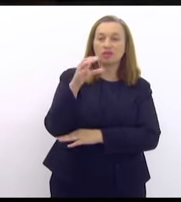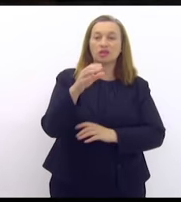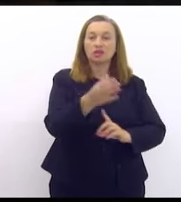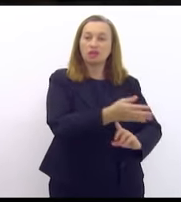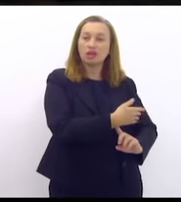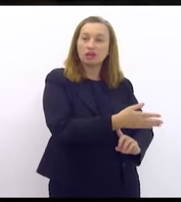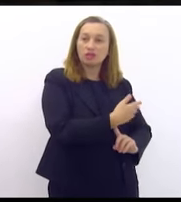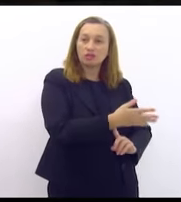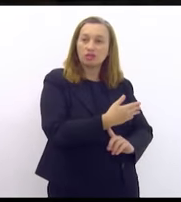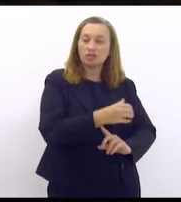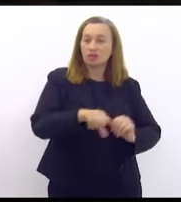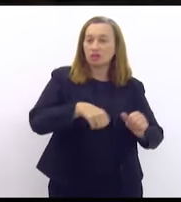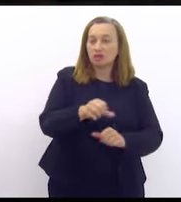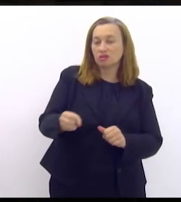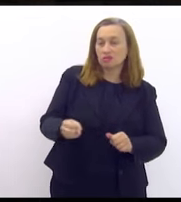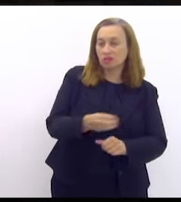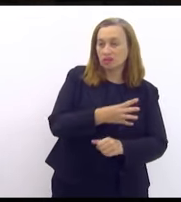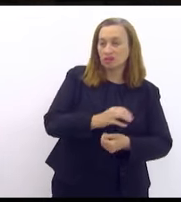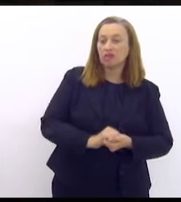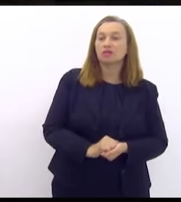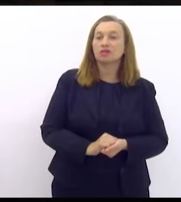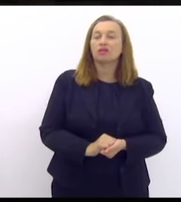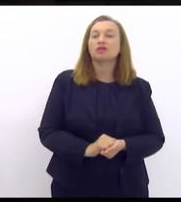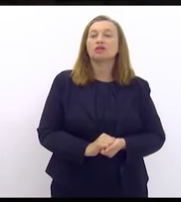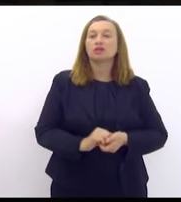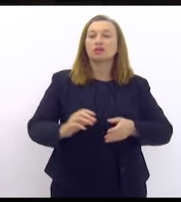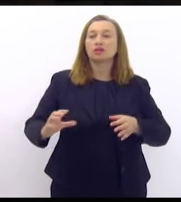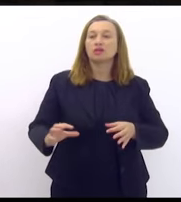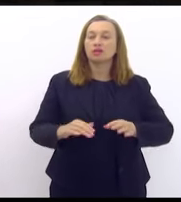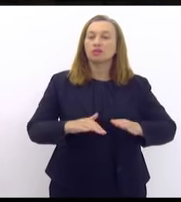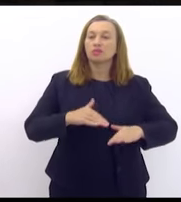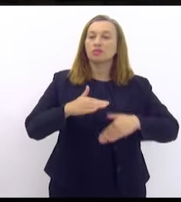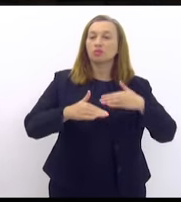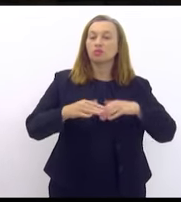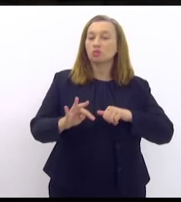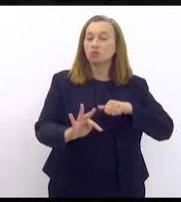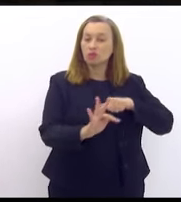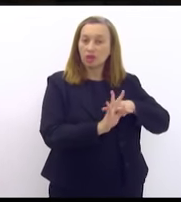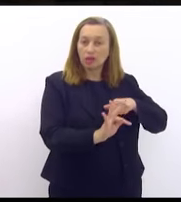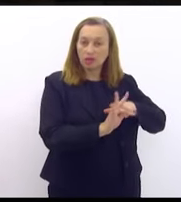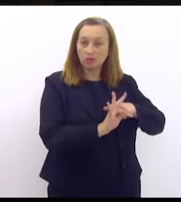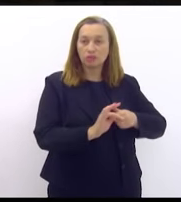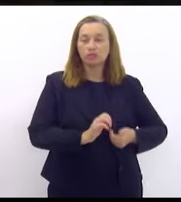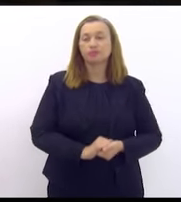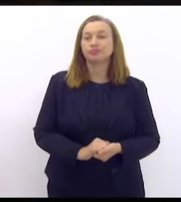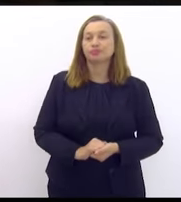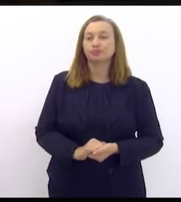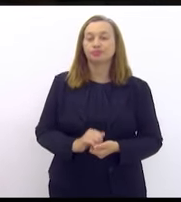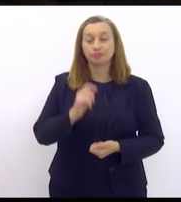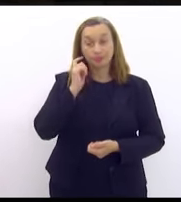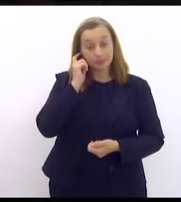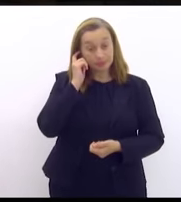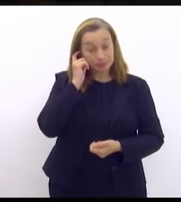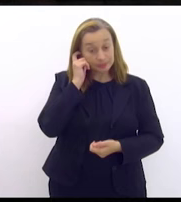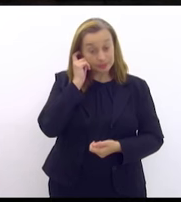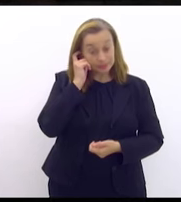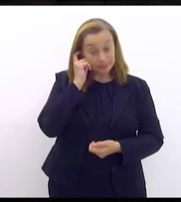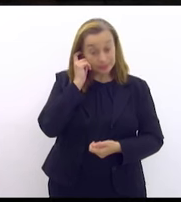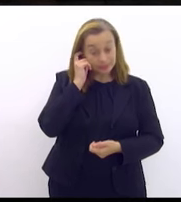as vantagens competitivas associadas ao progresso técnico e